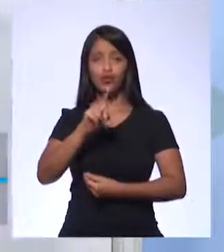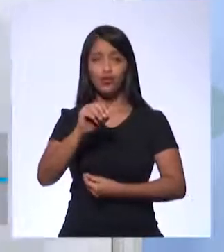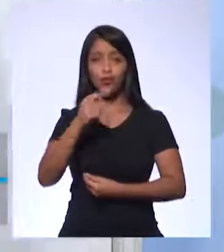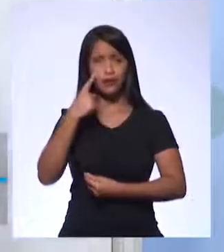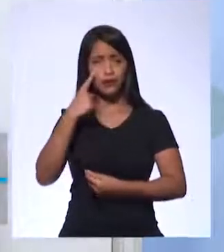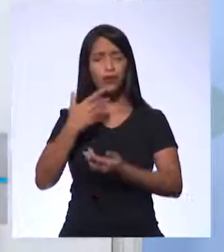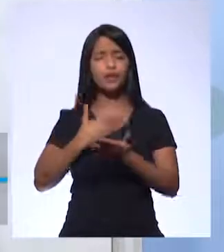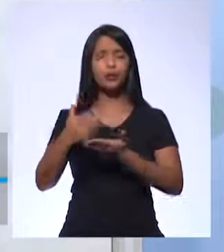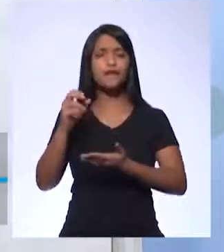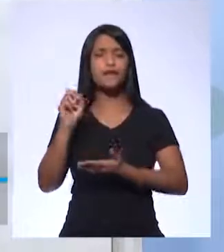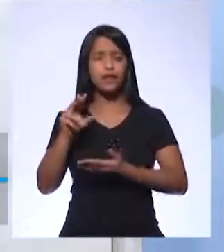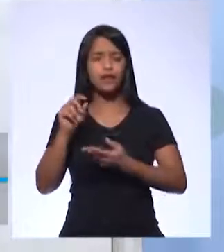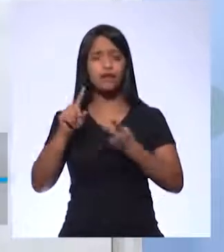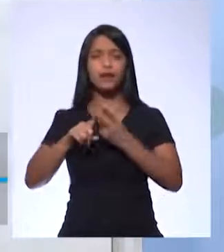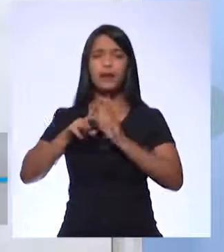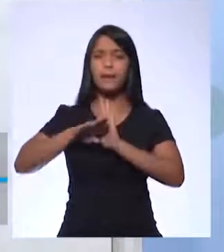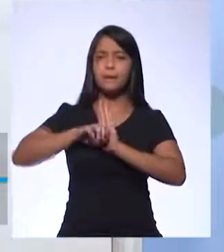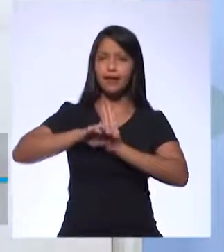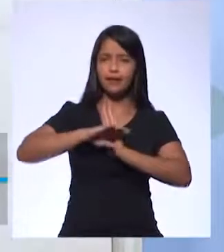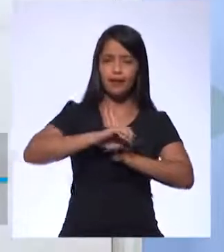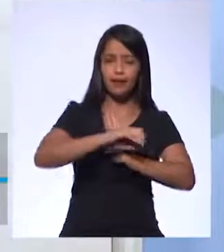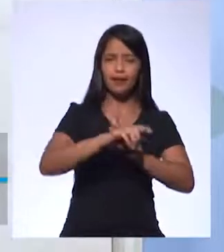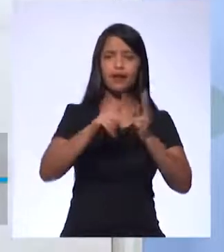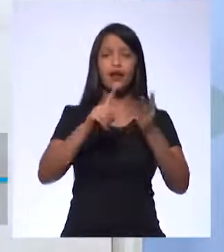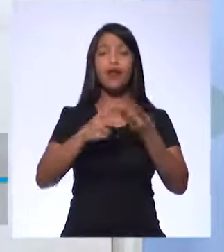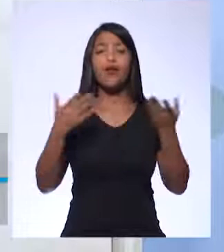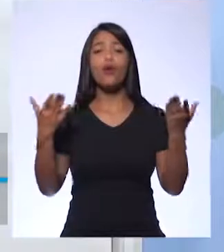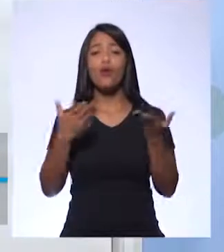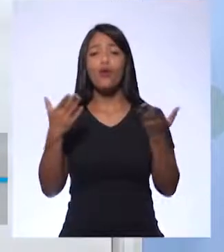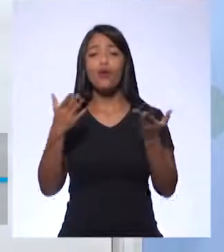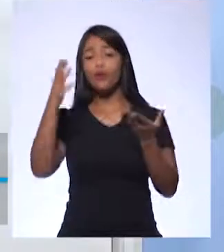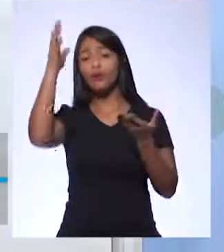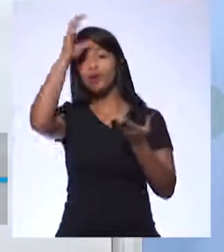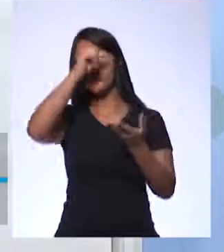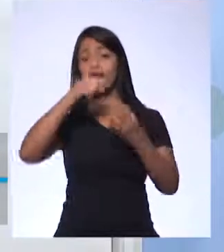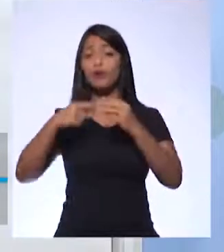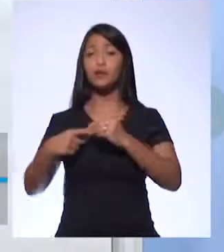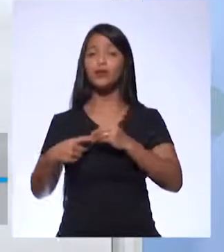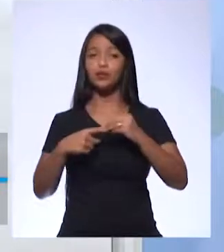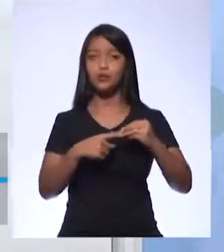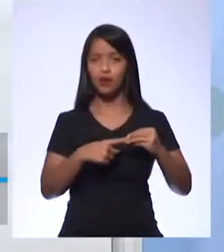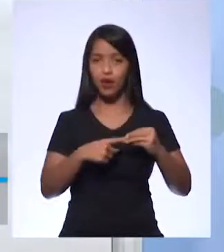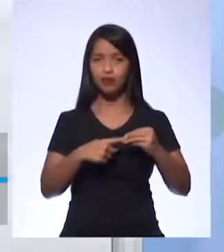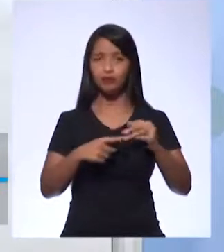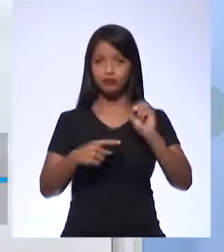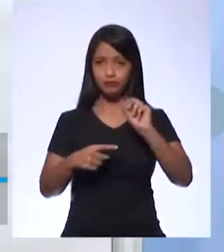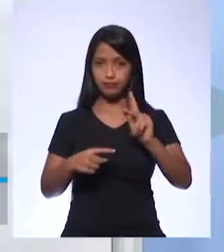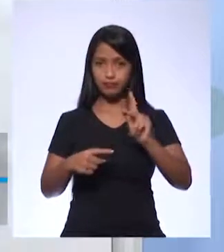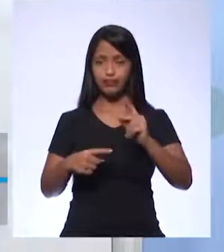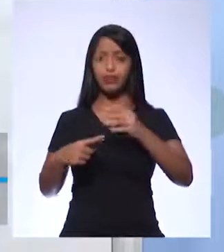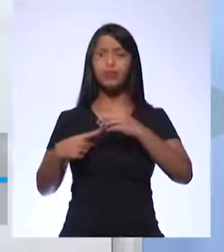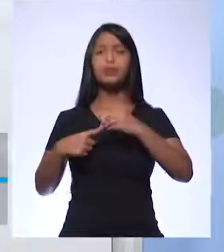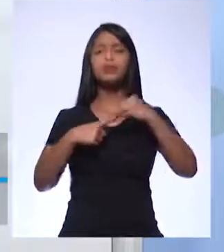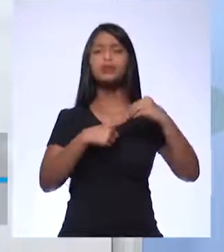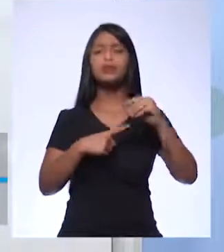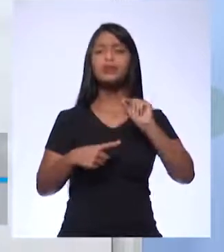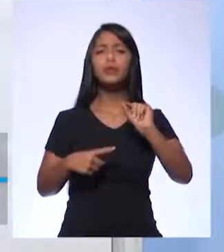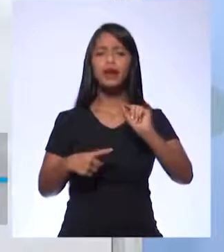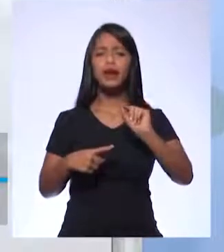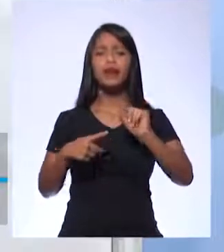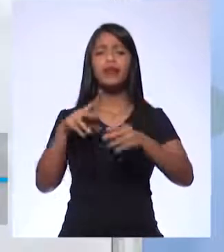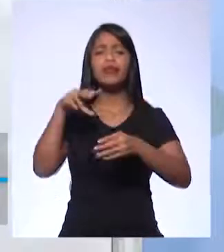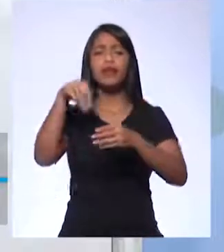vírus, falou de bactéria e agora a gente está falando de protozoário. Quem é o protozoário? Ele vai estar num reino chamado